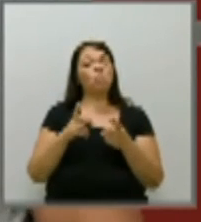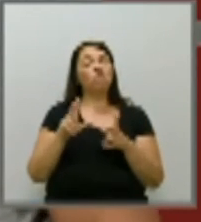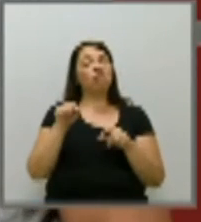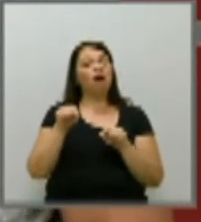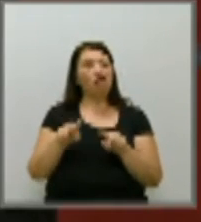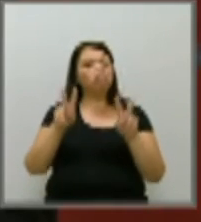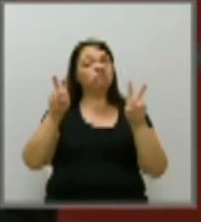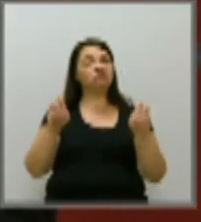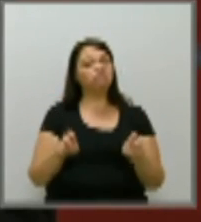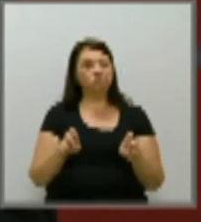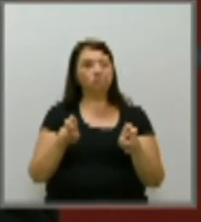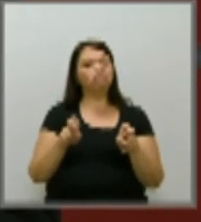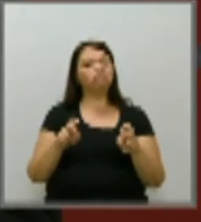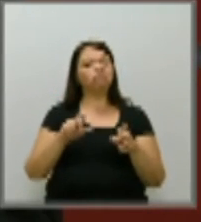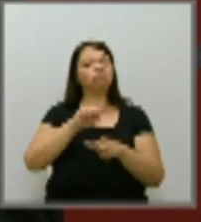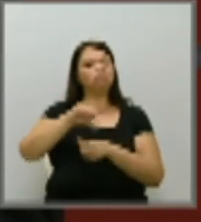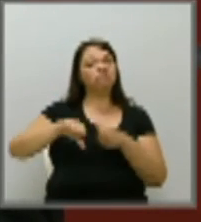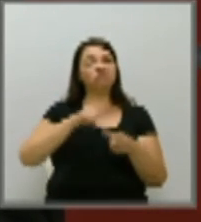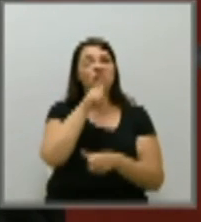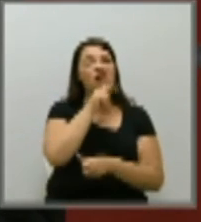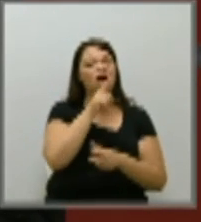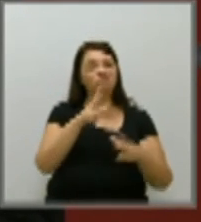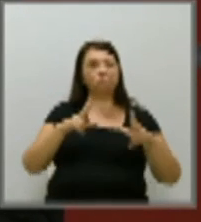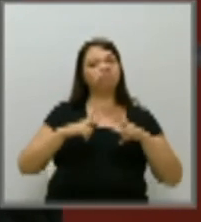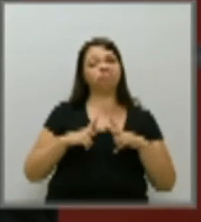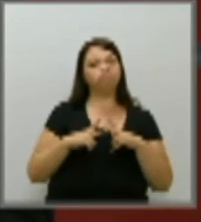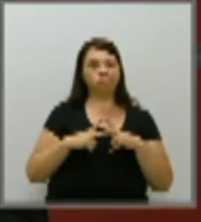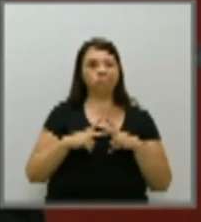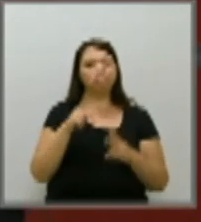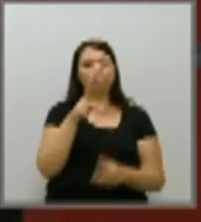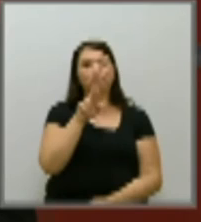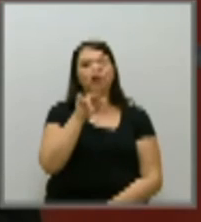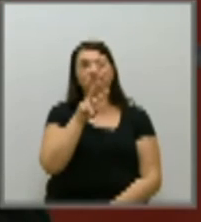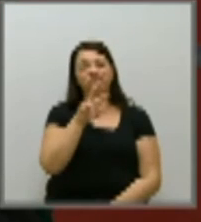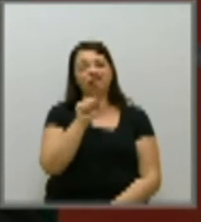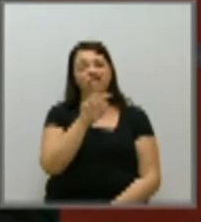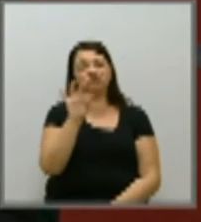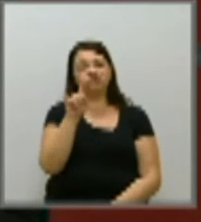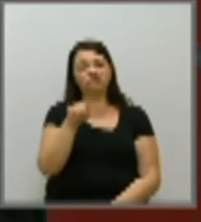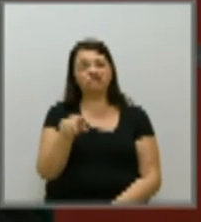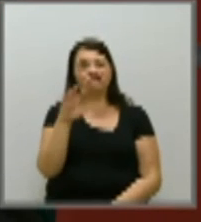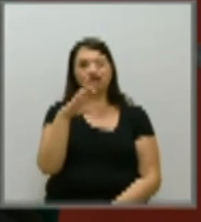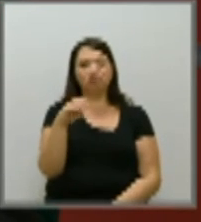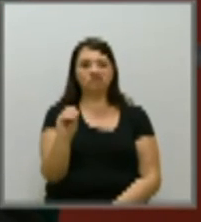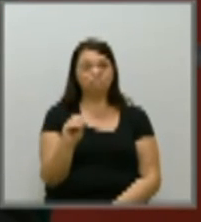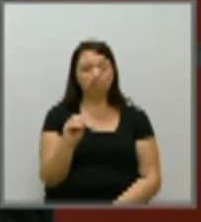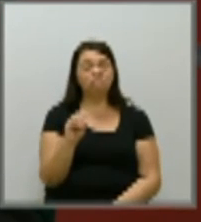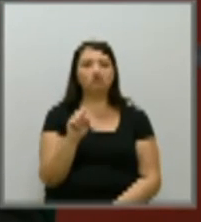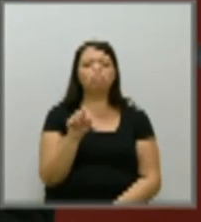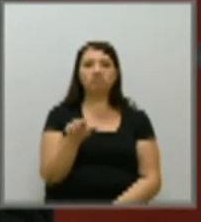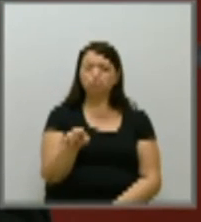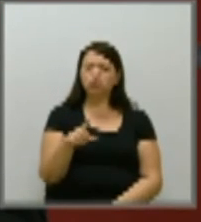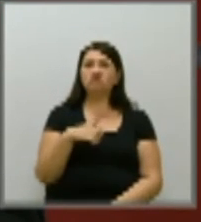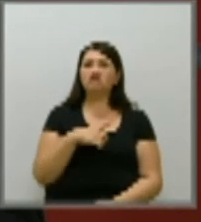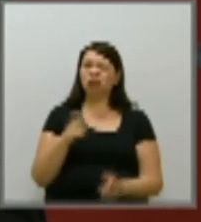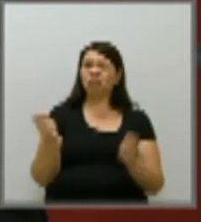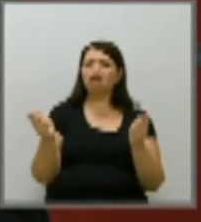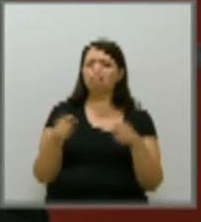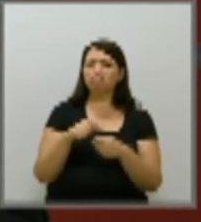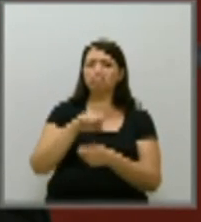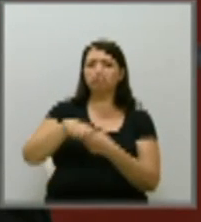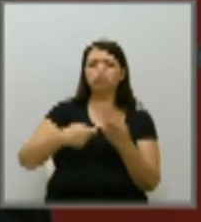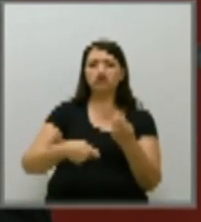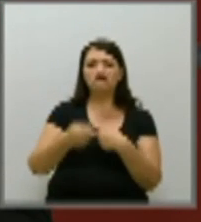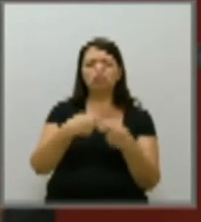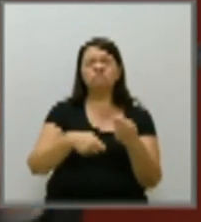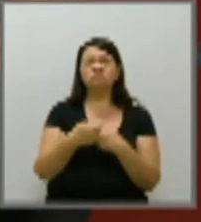está ocorrendo. É, realmente, o senhor não mostra nenhuma qualificação e capacidade para administrar a nossa